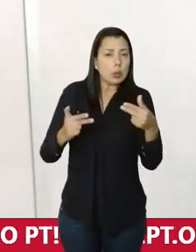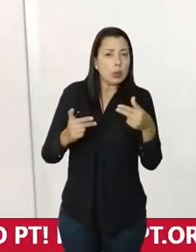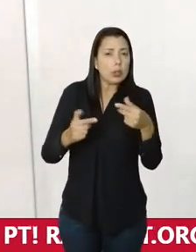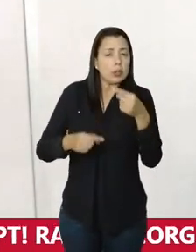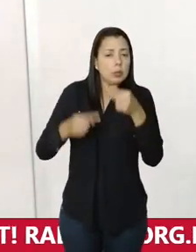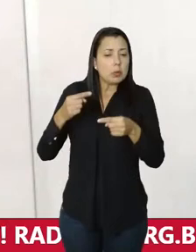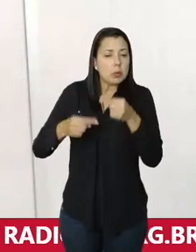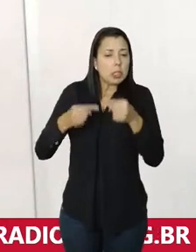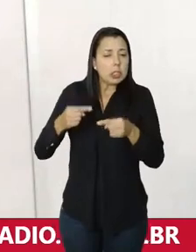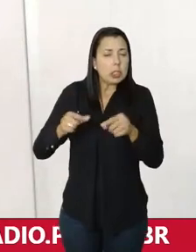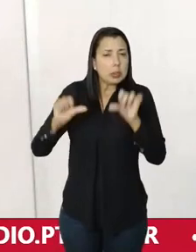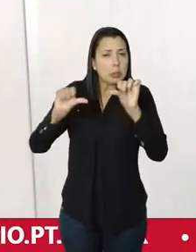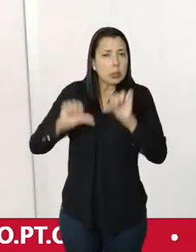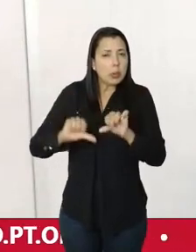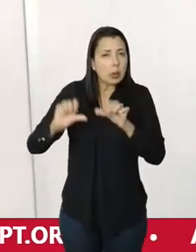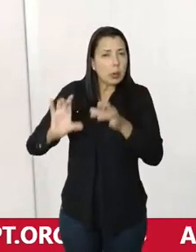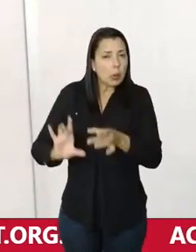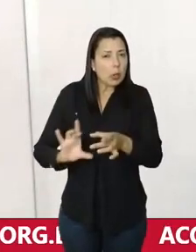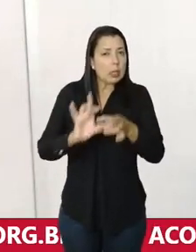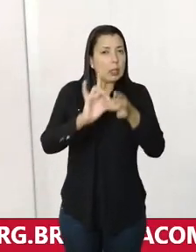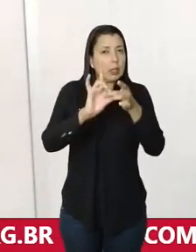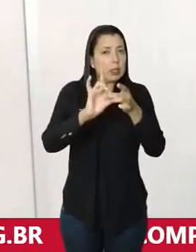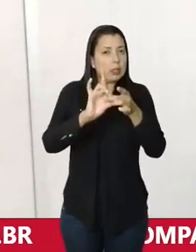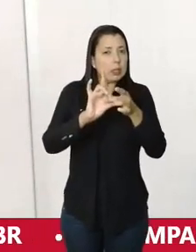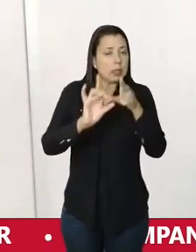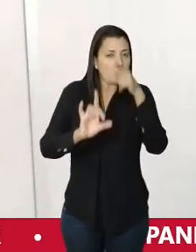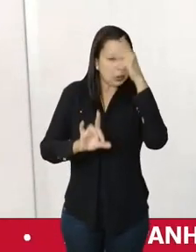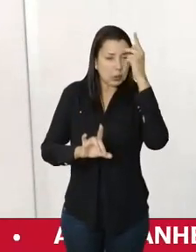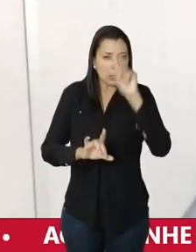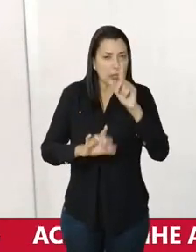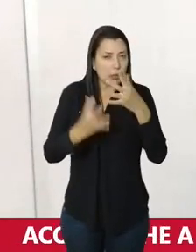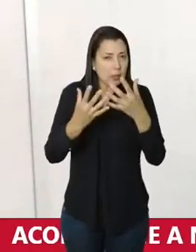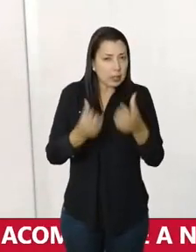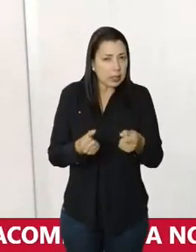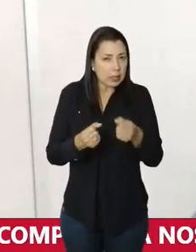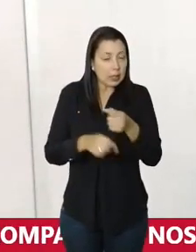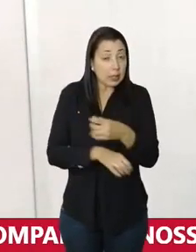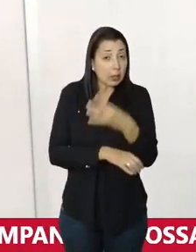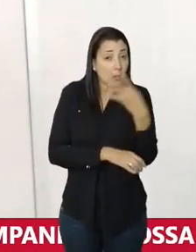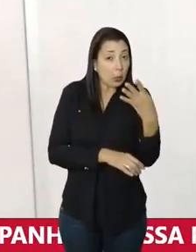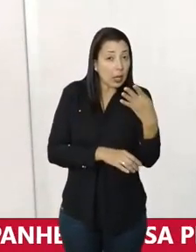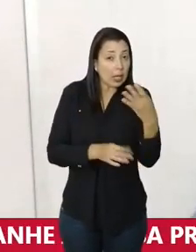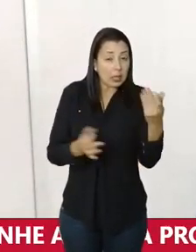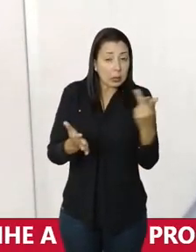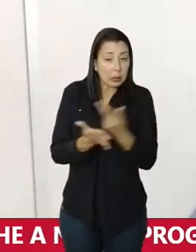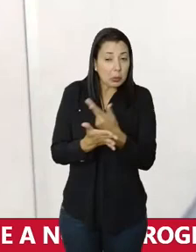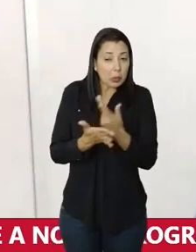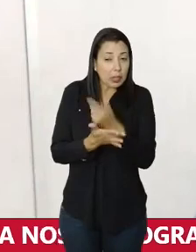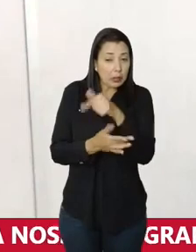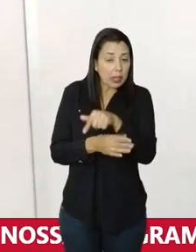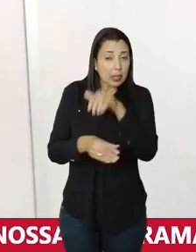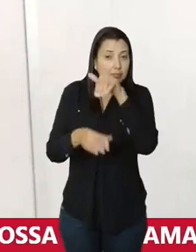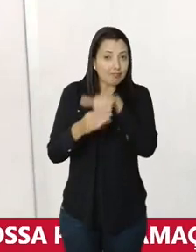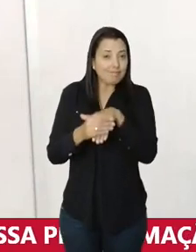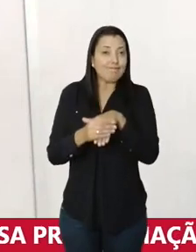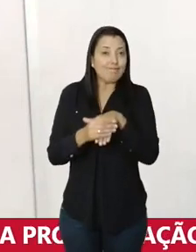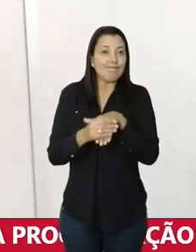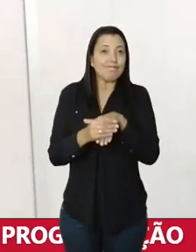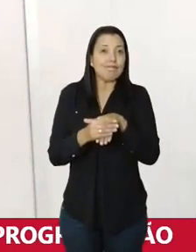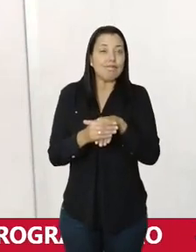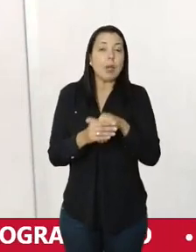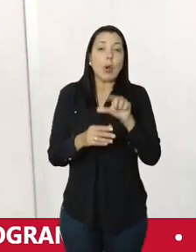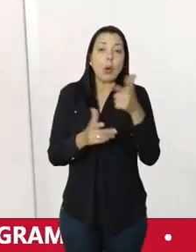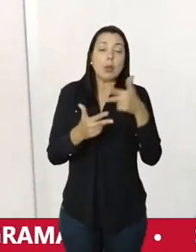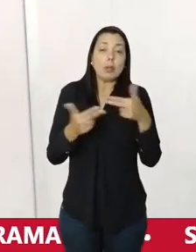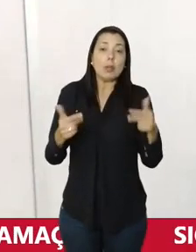moralmente degradadas, da aliança entre os inconformados com a quarta derrota consecutiva nas urnas.